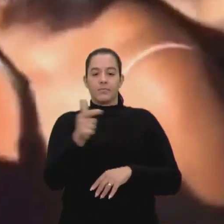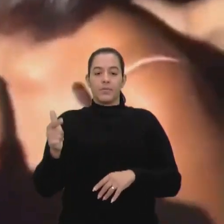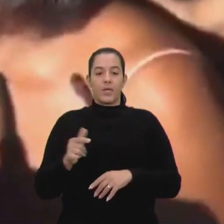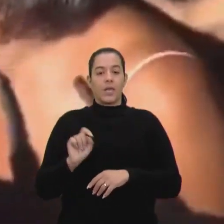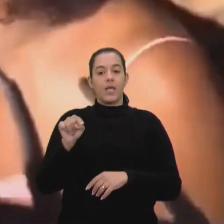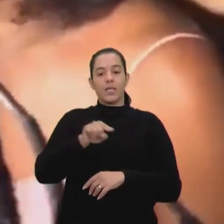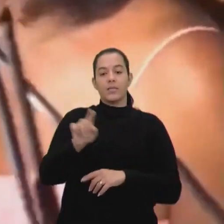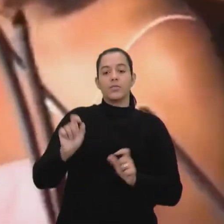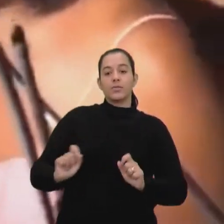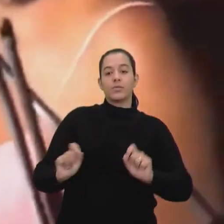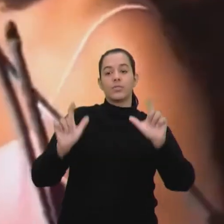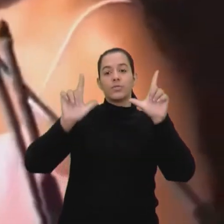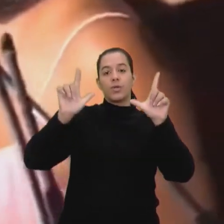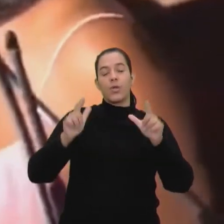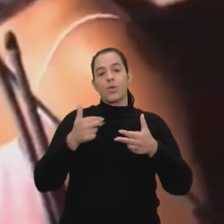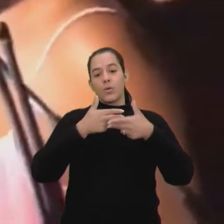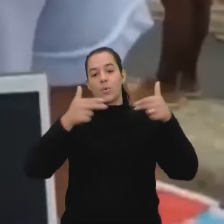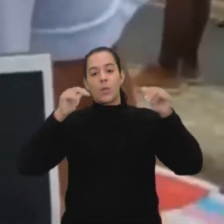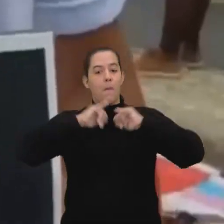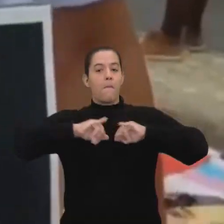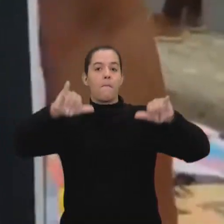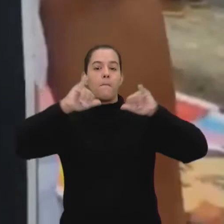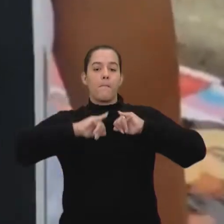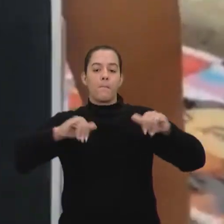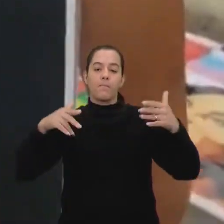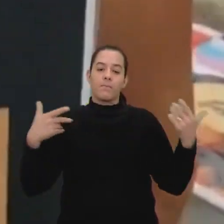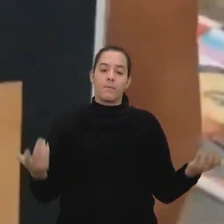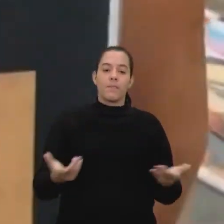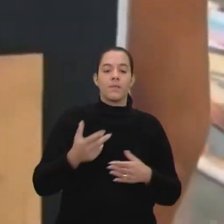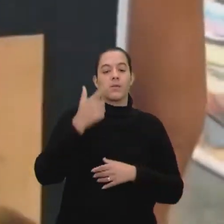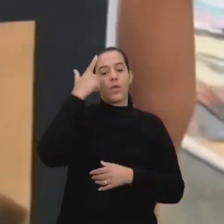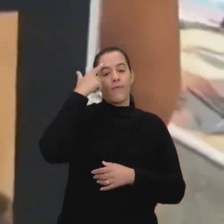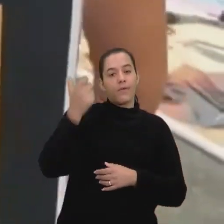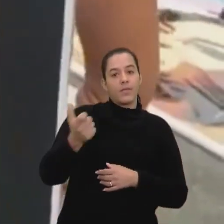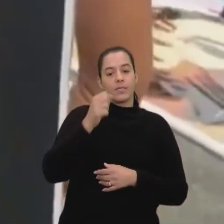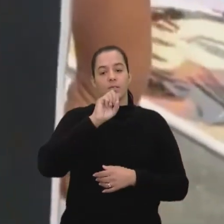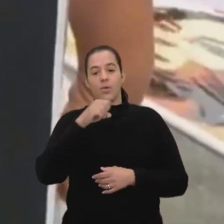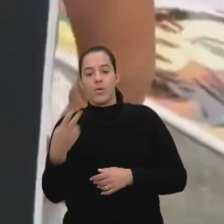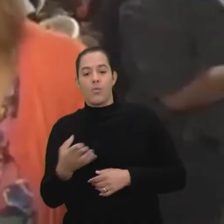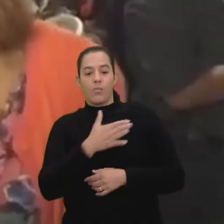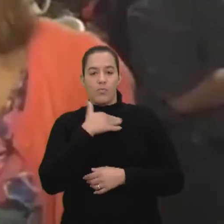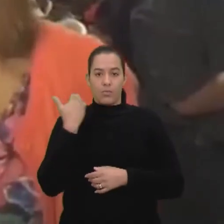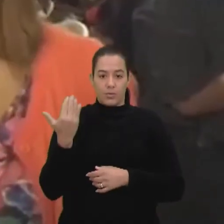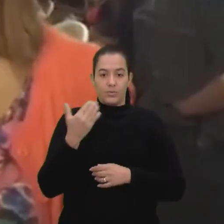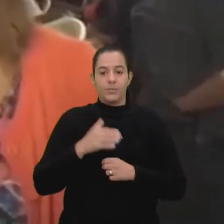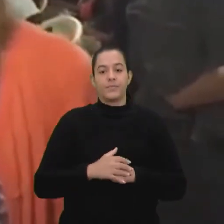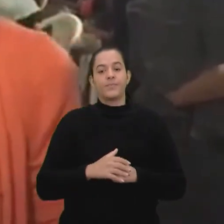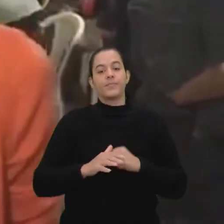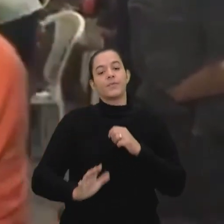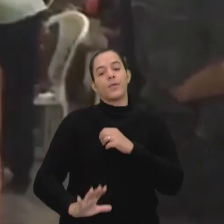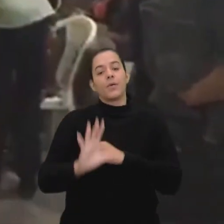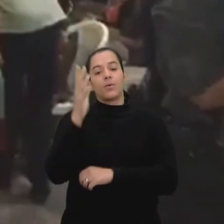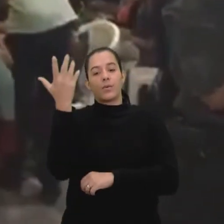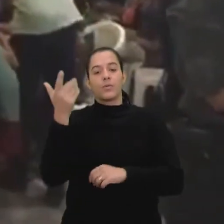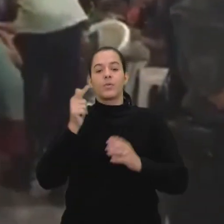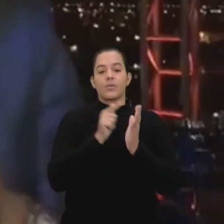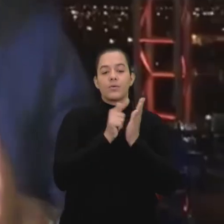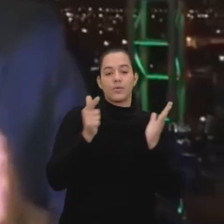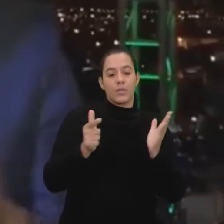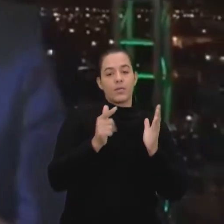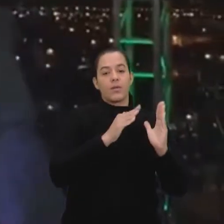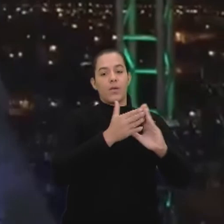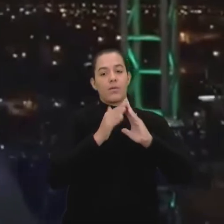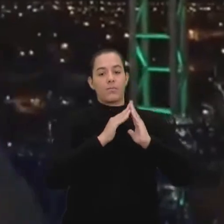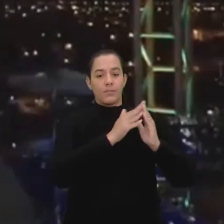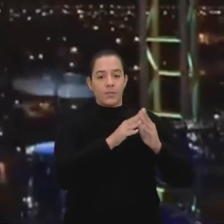atenta quando o assunto é de grande repercussão, como em casos de violência e mortes. Sendo assim, surge o jornalismo comunitário,